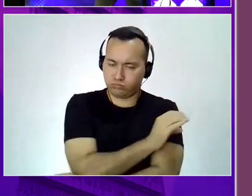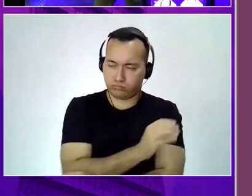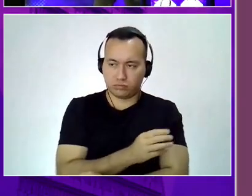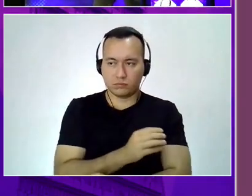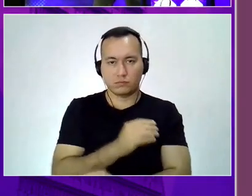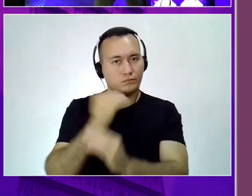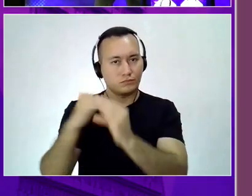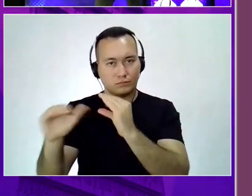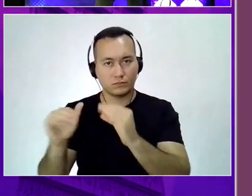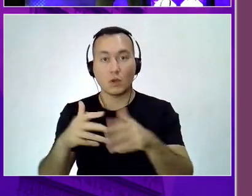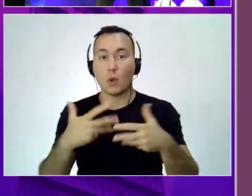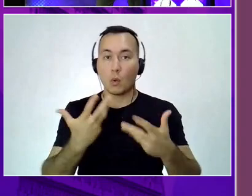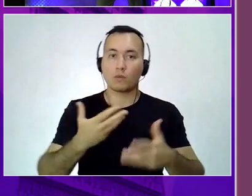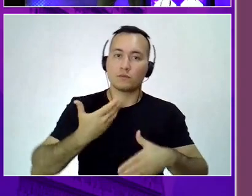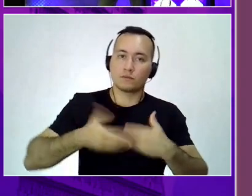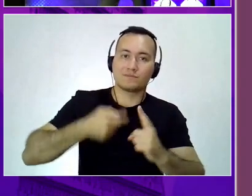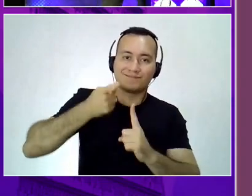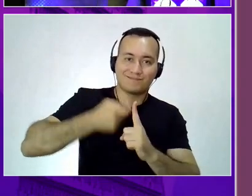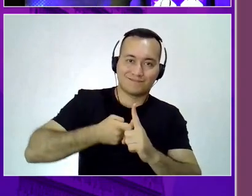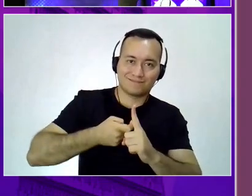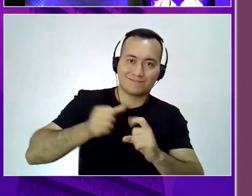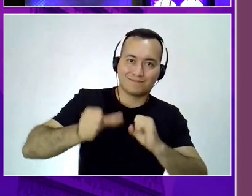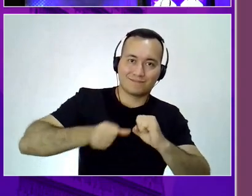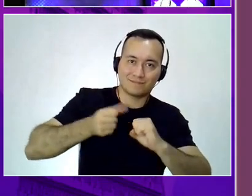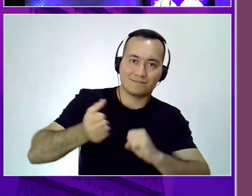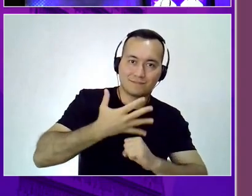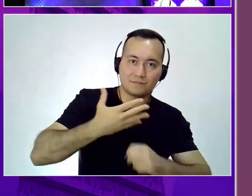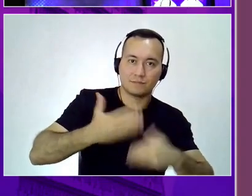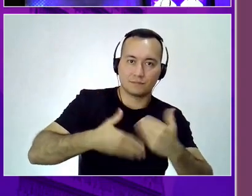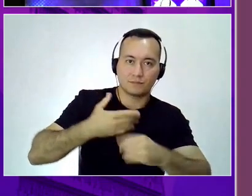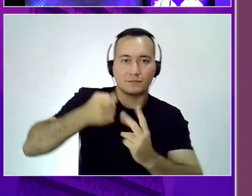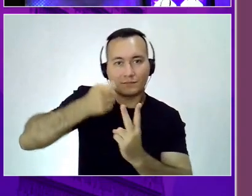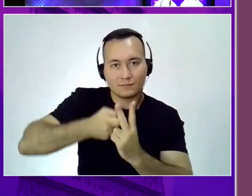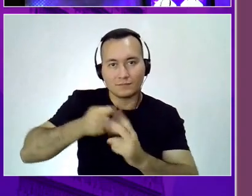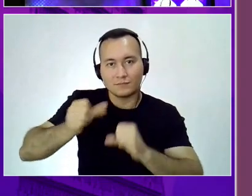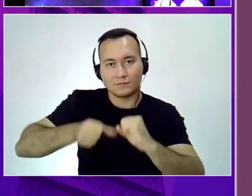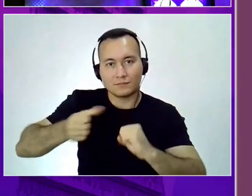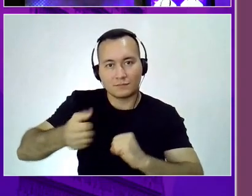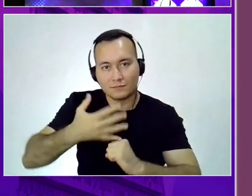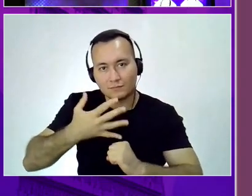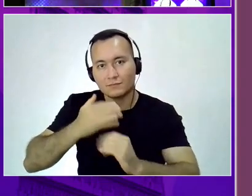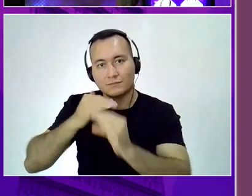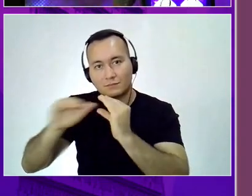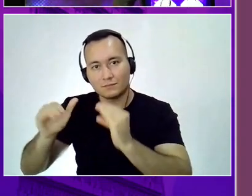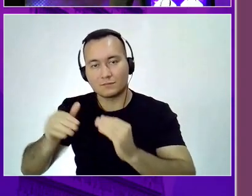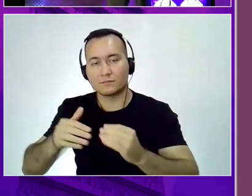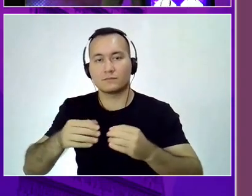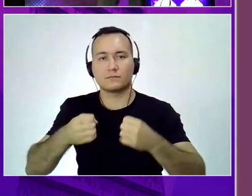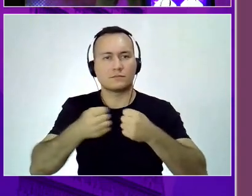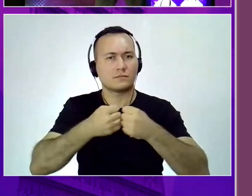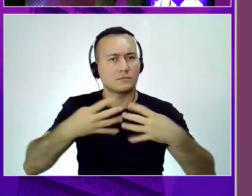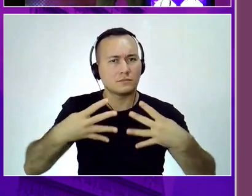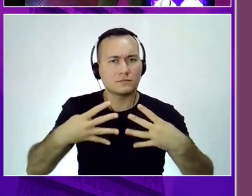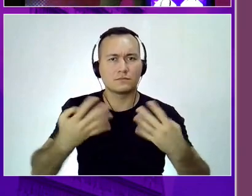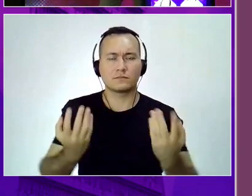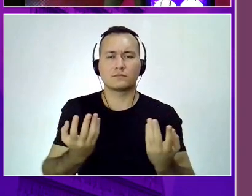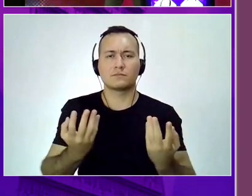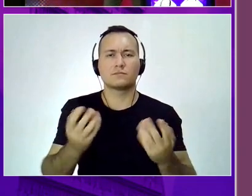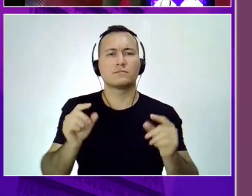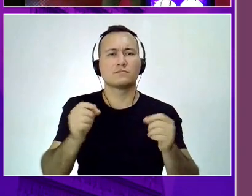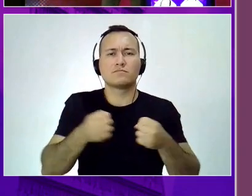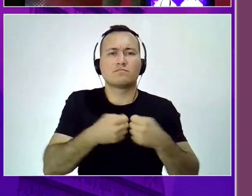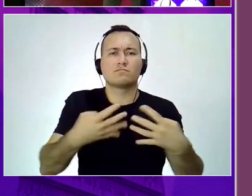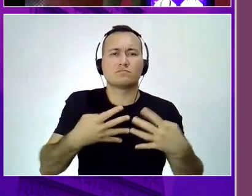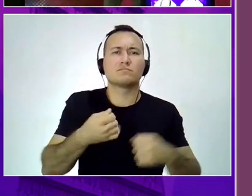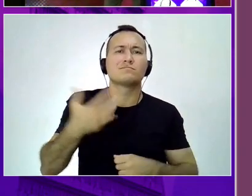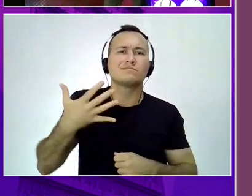uma vez só para os meus clientes. Como é que é o modelo de entrega do meu software? E aí tem vários outros pontos que a gente tem que avaliar, porque todos